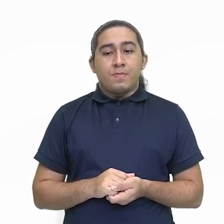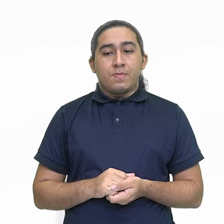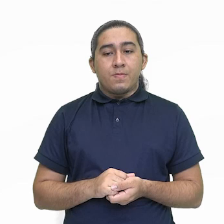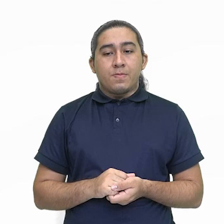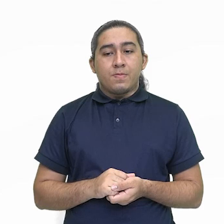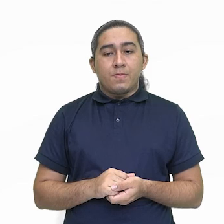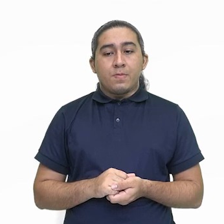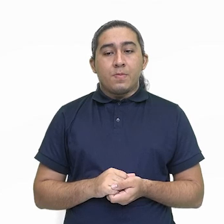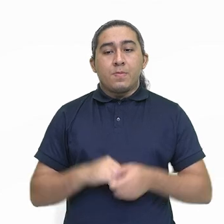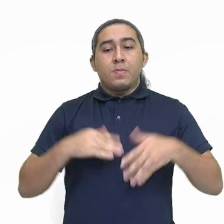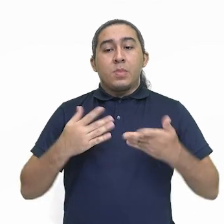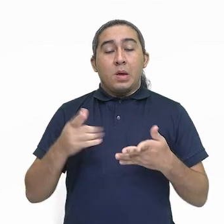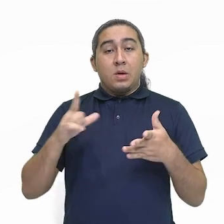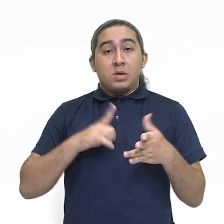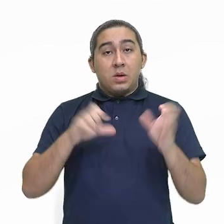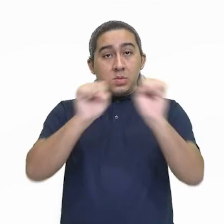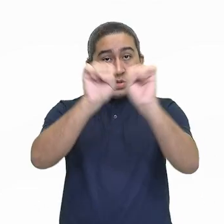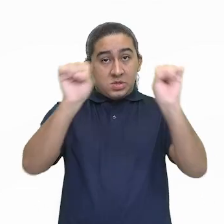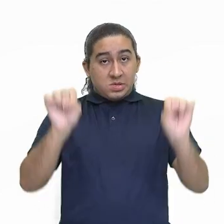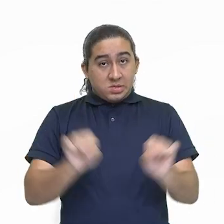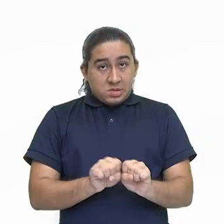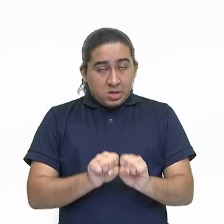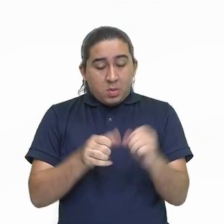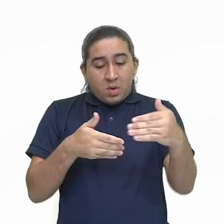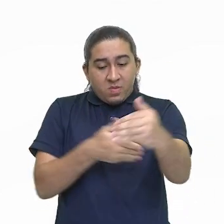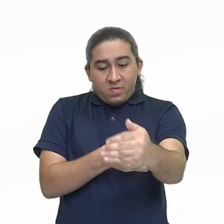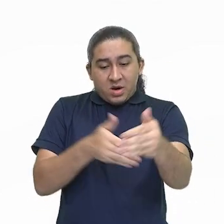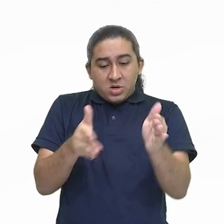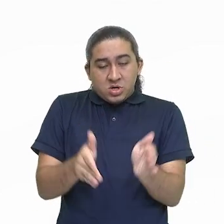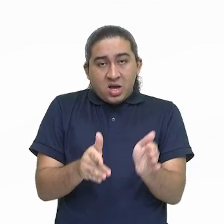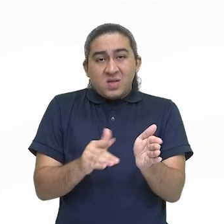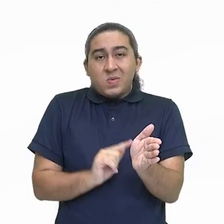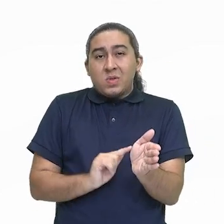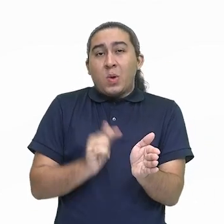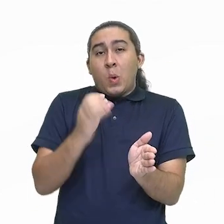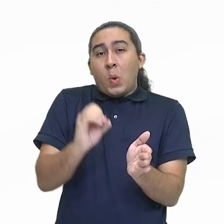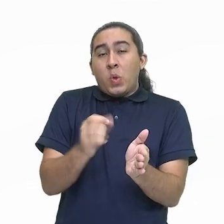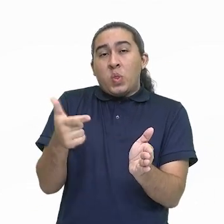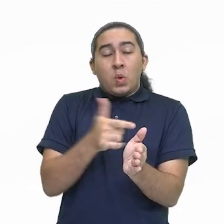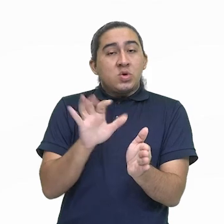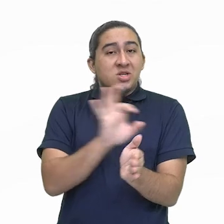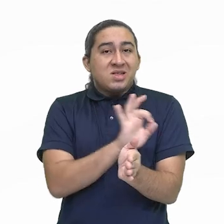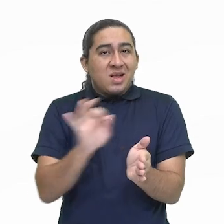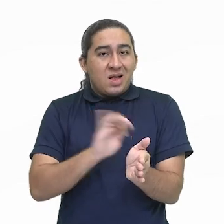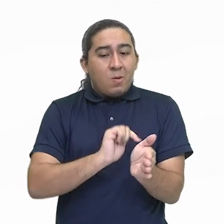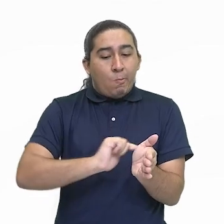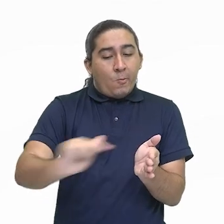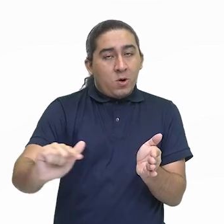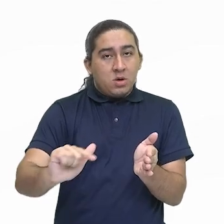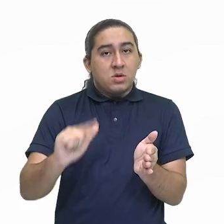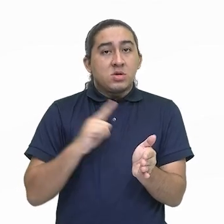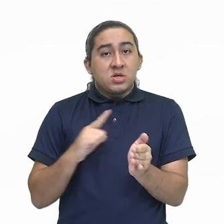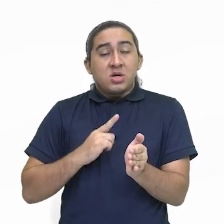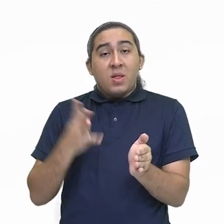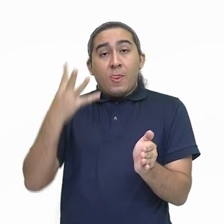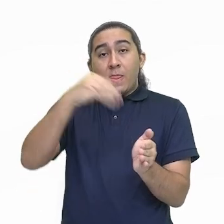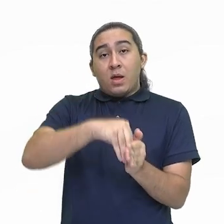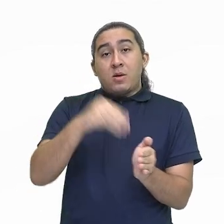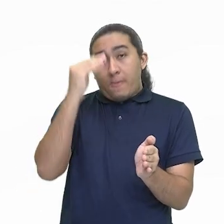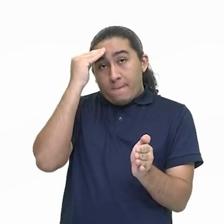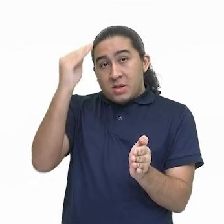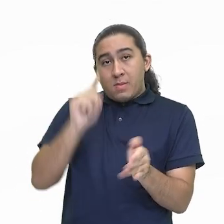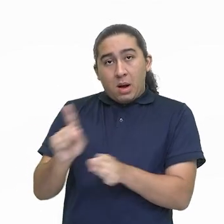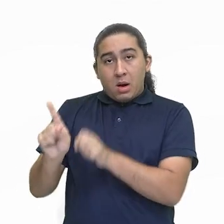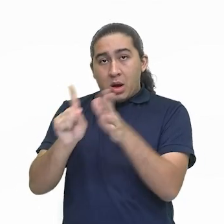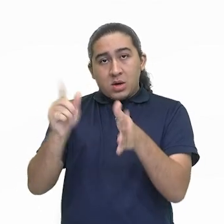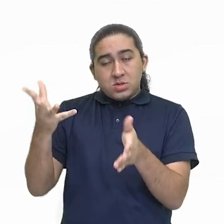criou-se um sistema fechado, sem oxigênio, onde se inseriam os principais gases atmosféricos